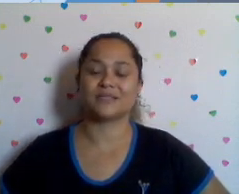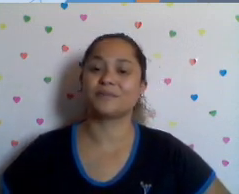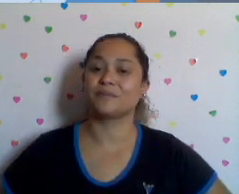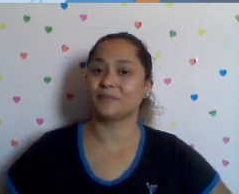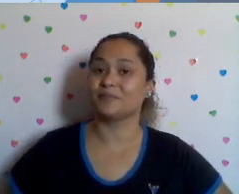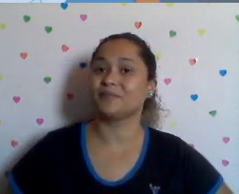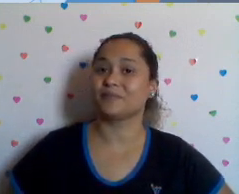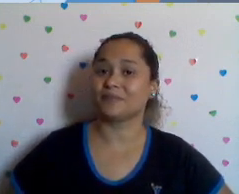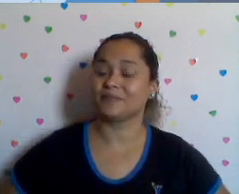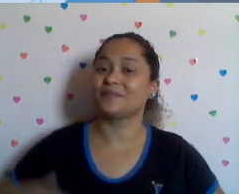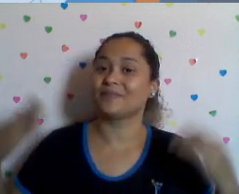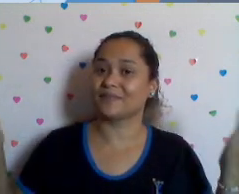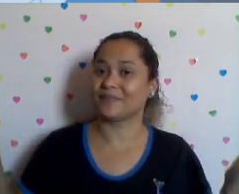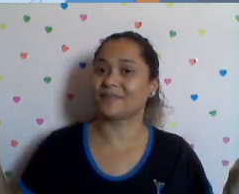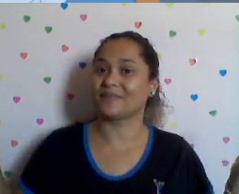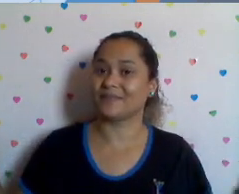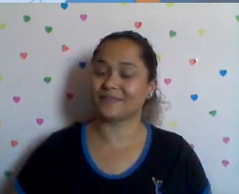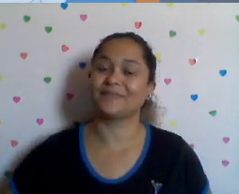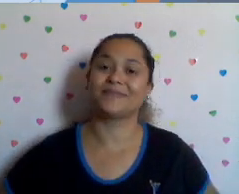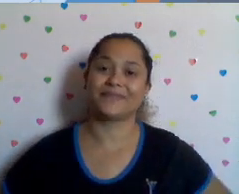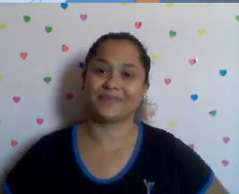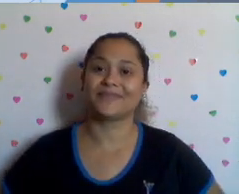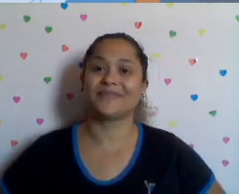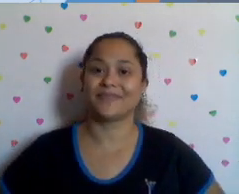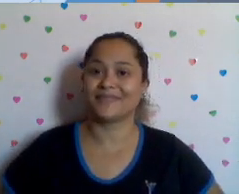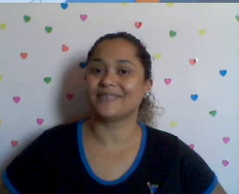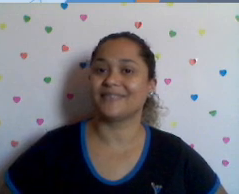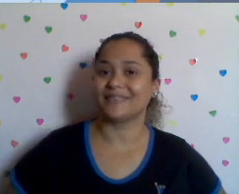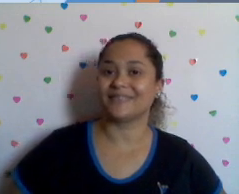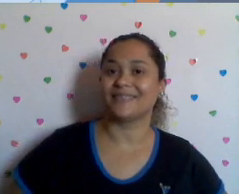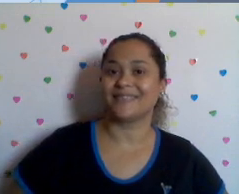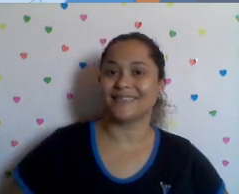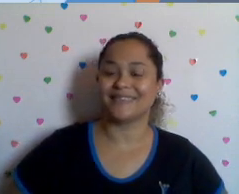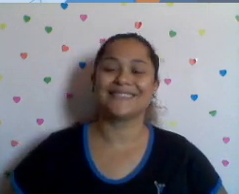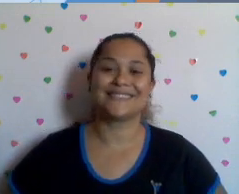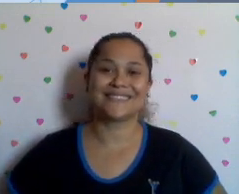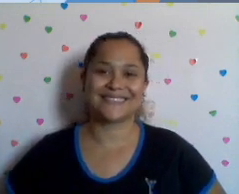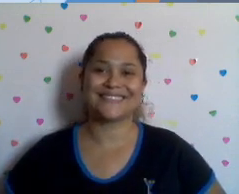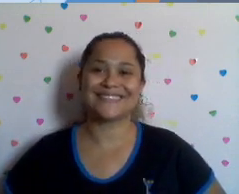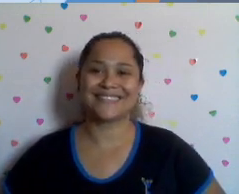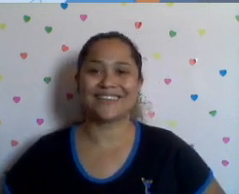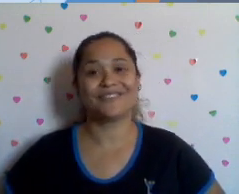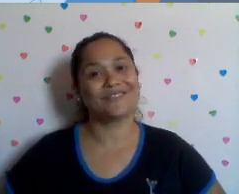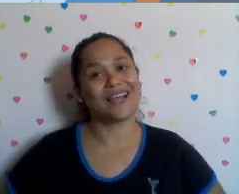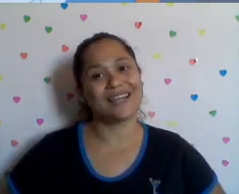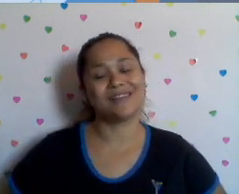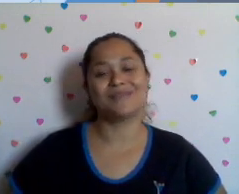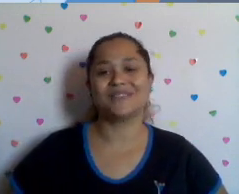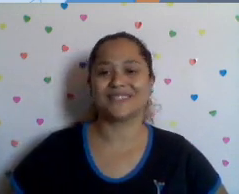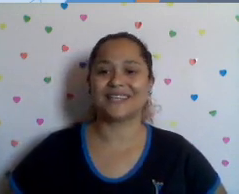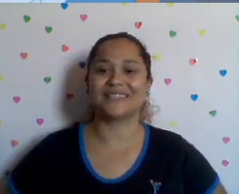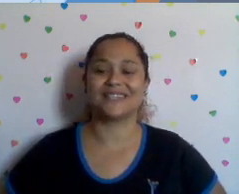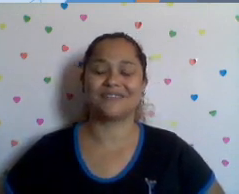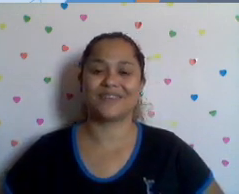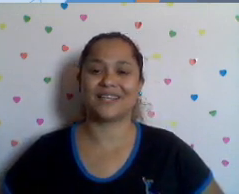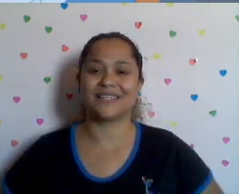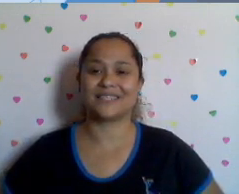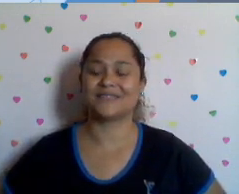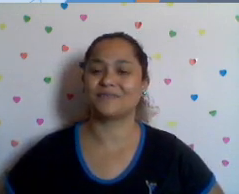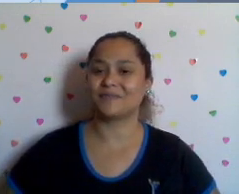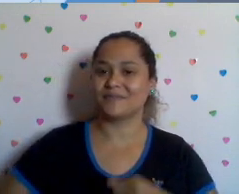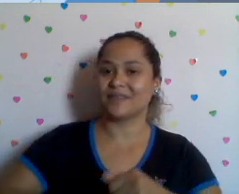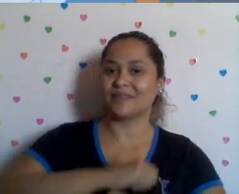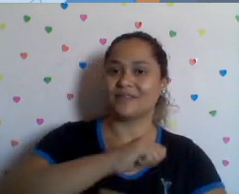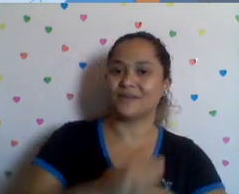revés. Muda dependendo de como você vê, do retângulo falamos desta